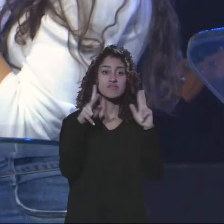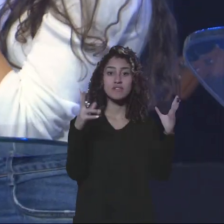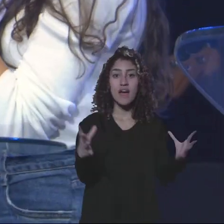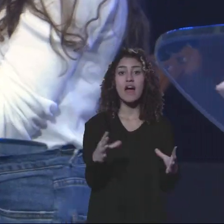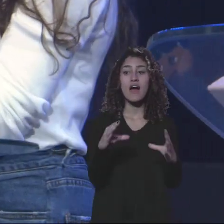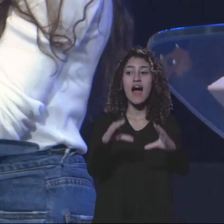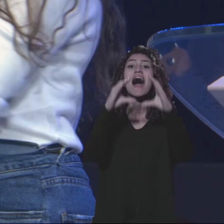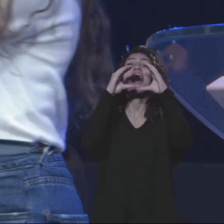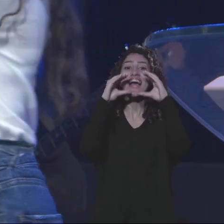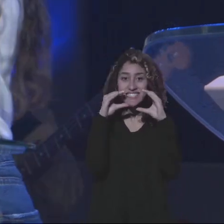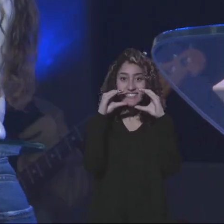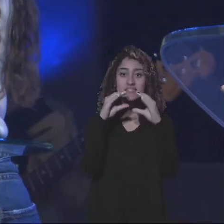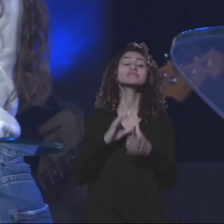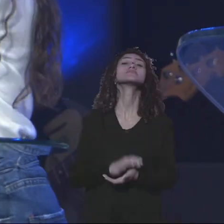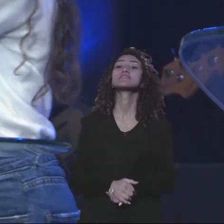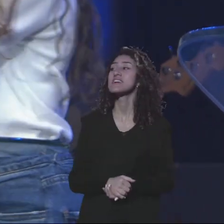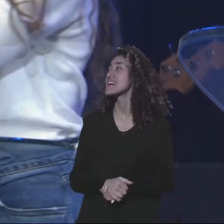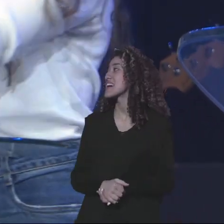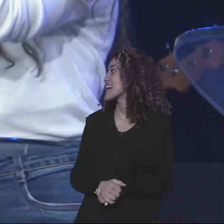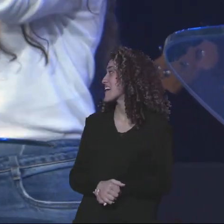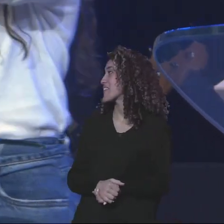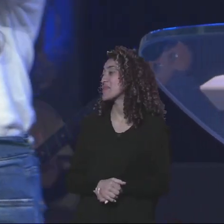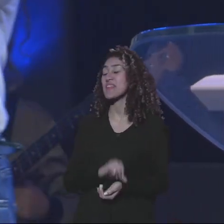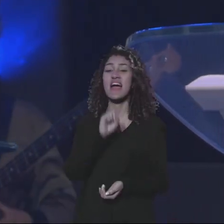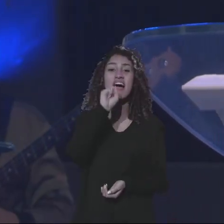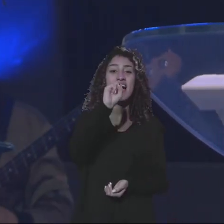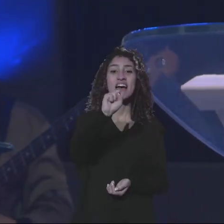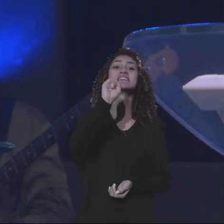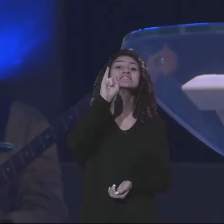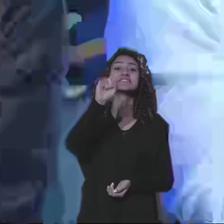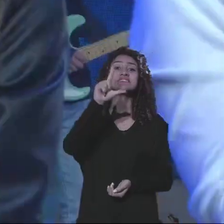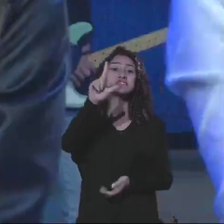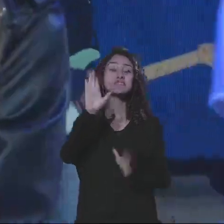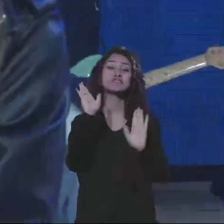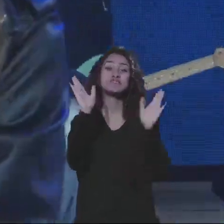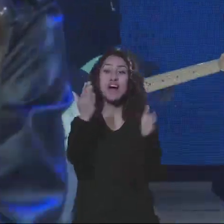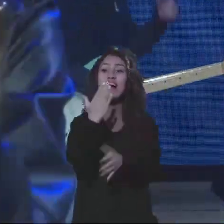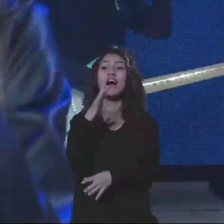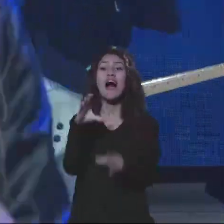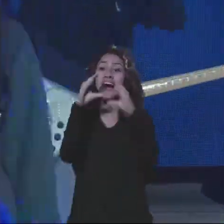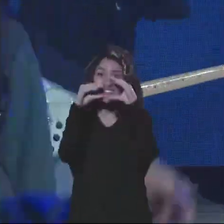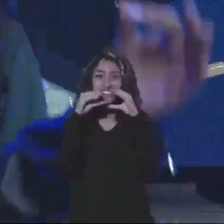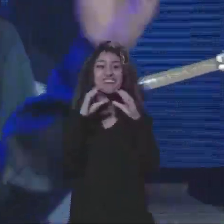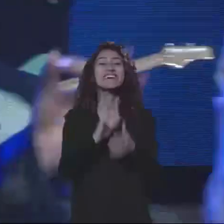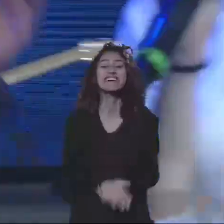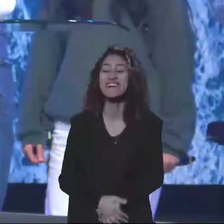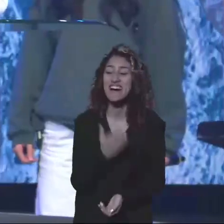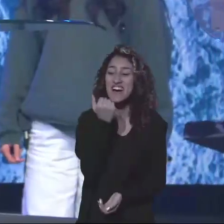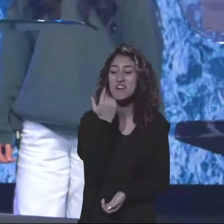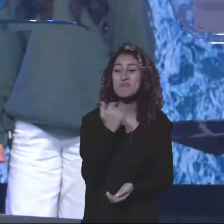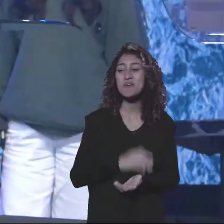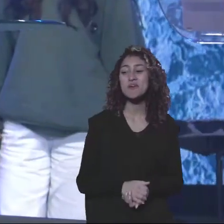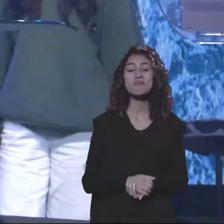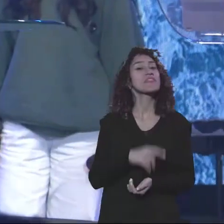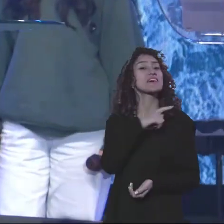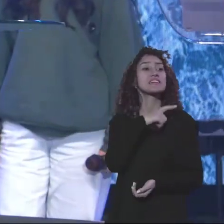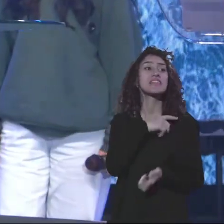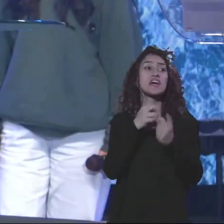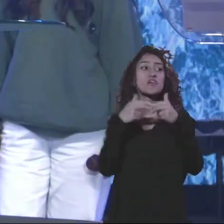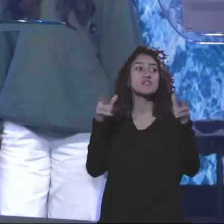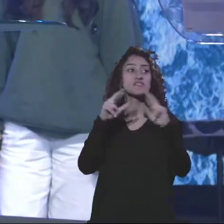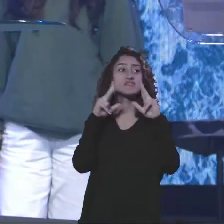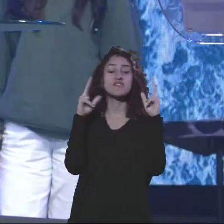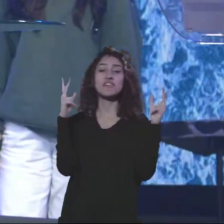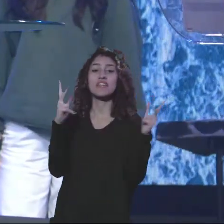Silvinha. Ela já comeu metade do hambúrguer dela e falou que tá muito bom, que tá divino, tá? Tem hot dog, R$15